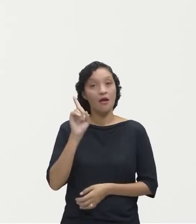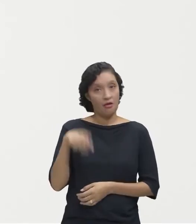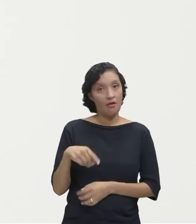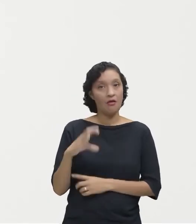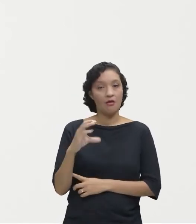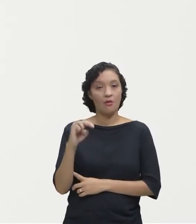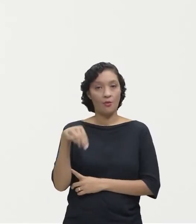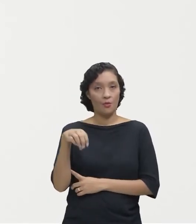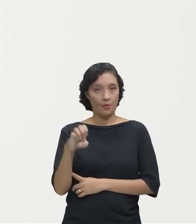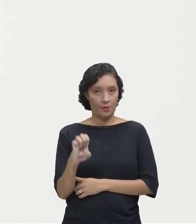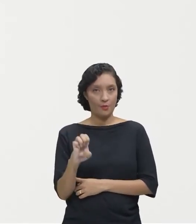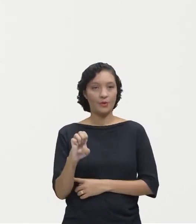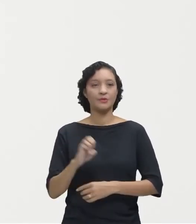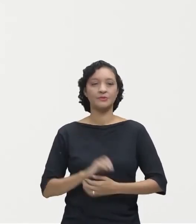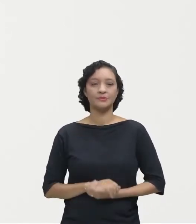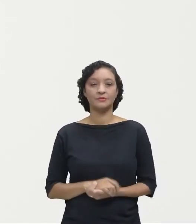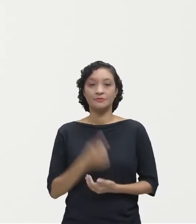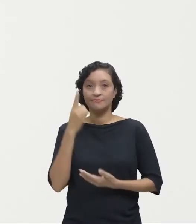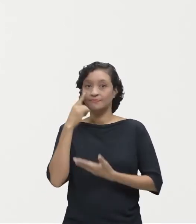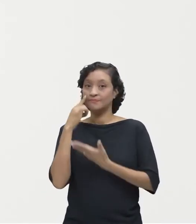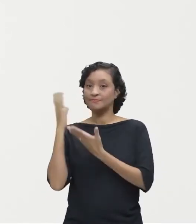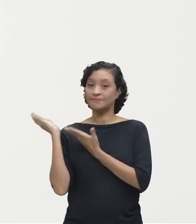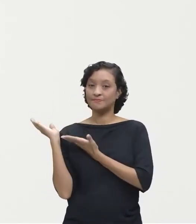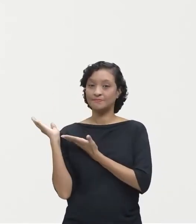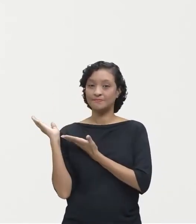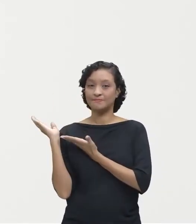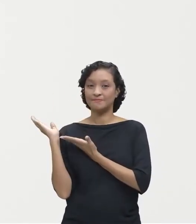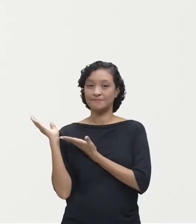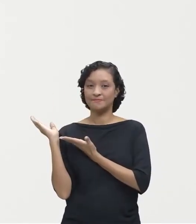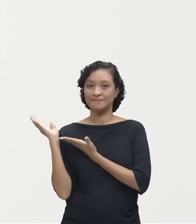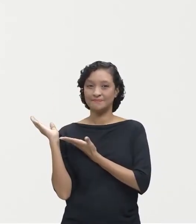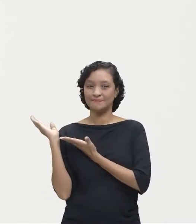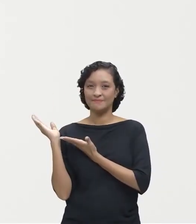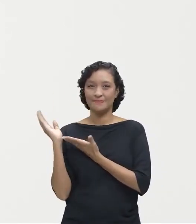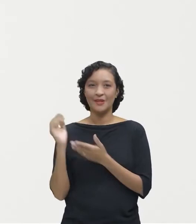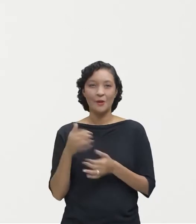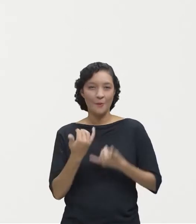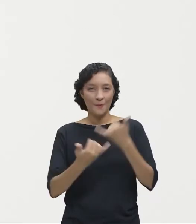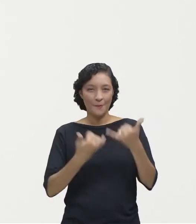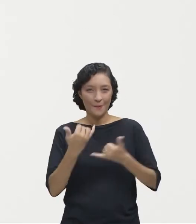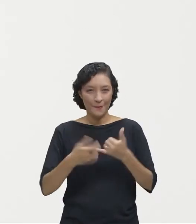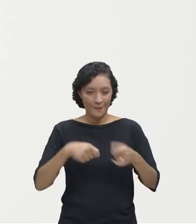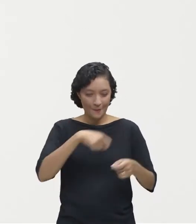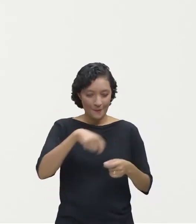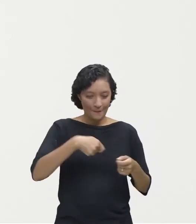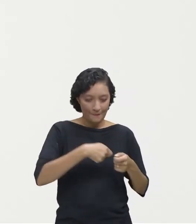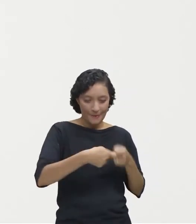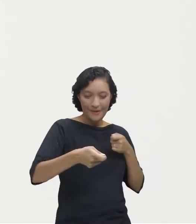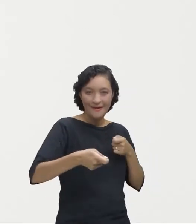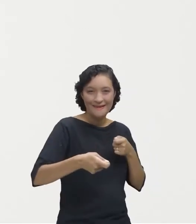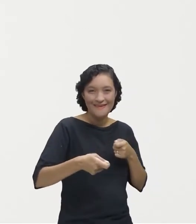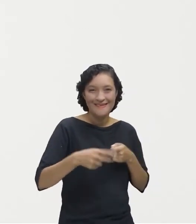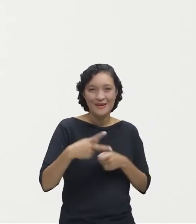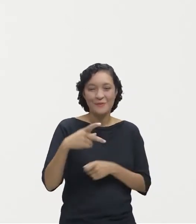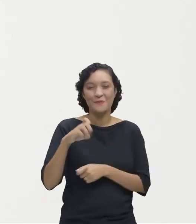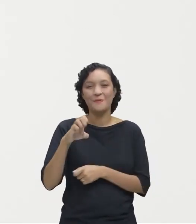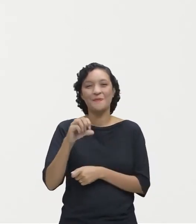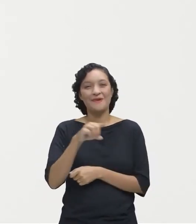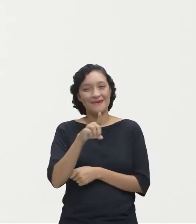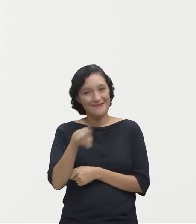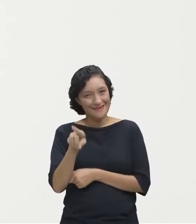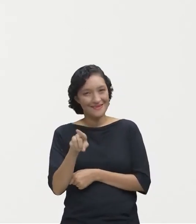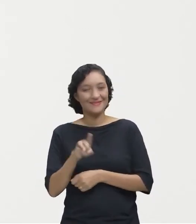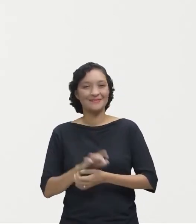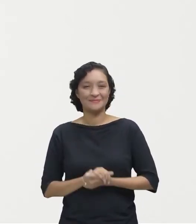cone. Olha aqui, um peão. Quem já brincou de peão? E